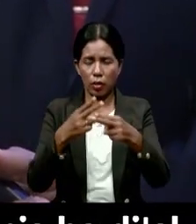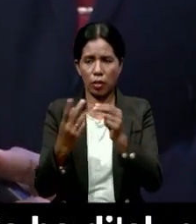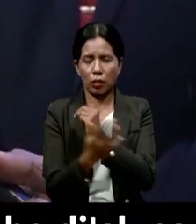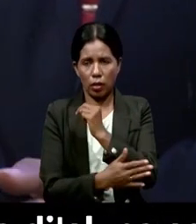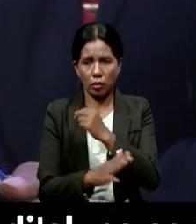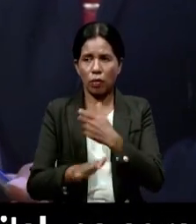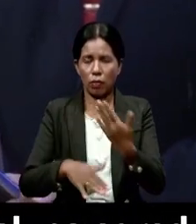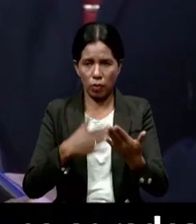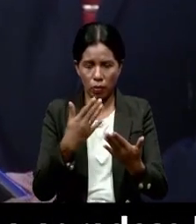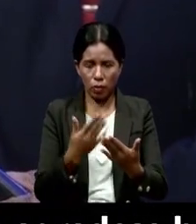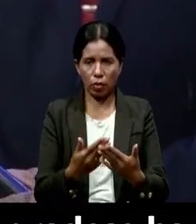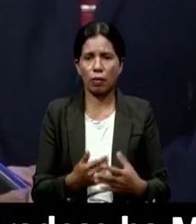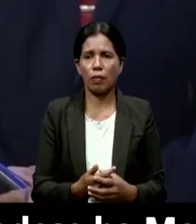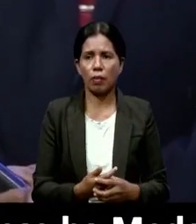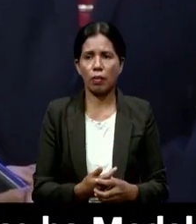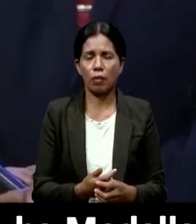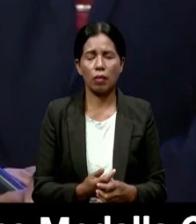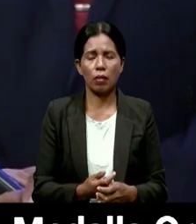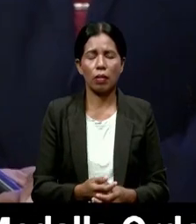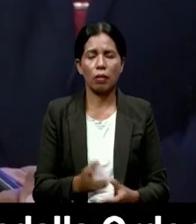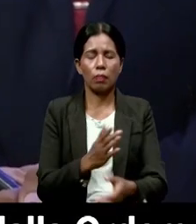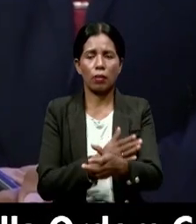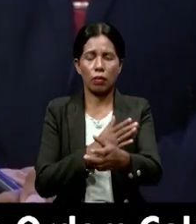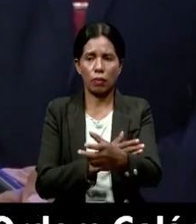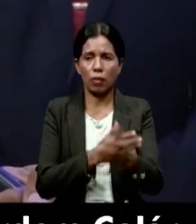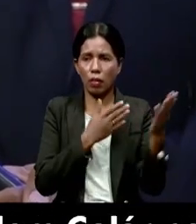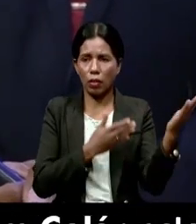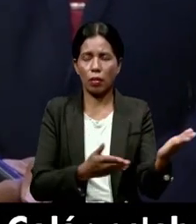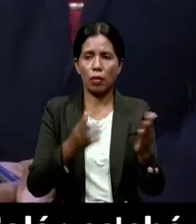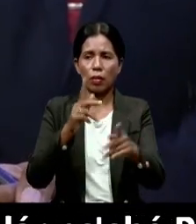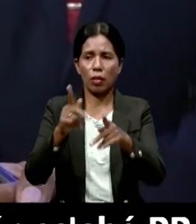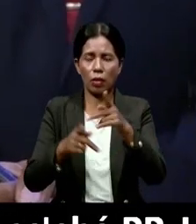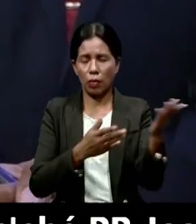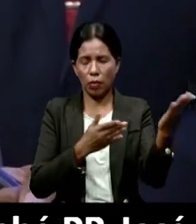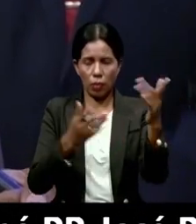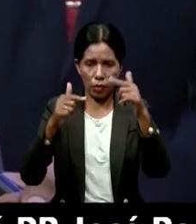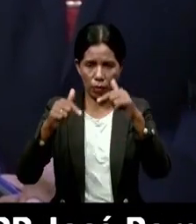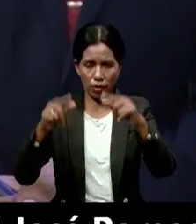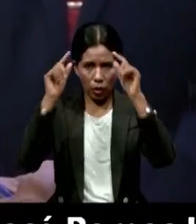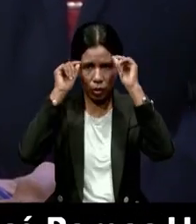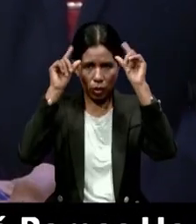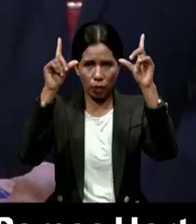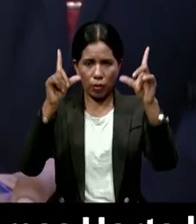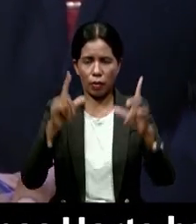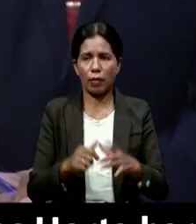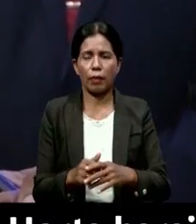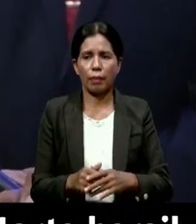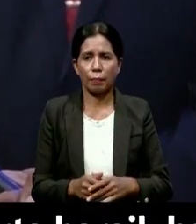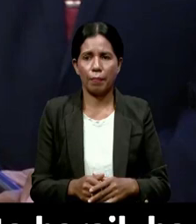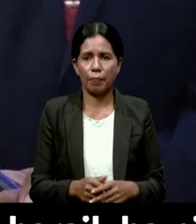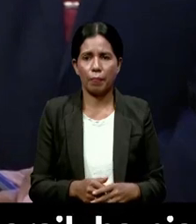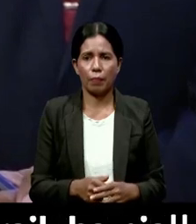Arailiorne, promove investimento, dada é um investidor siramai e